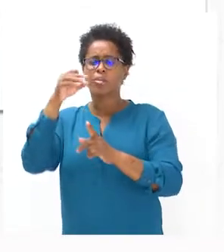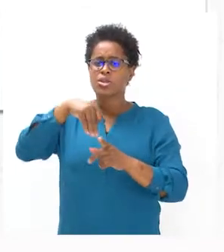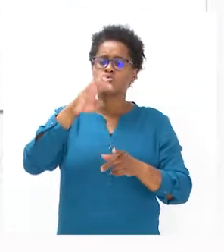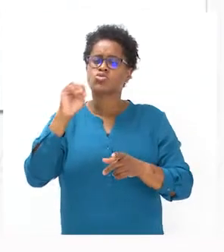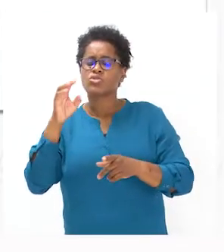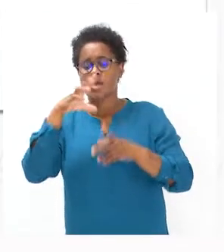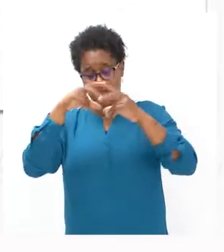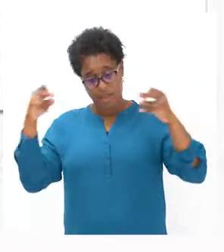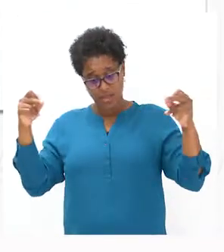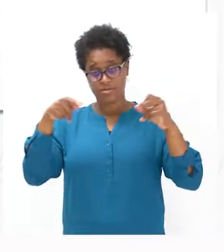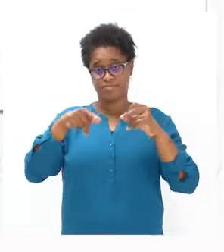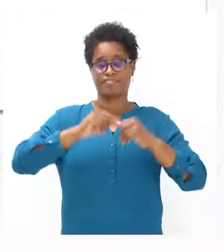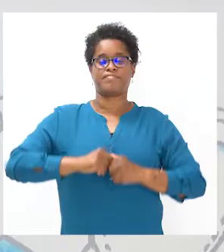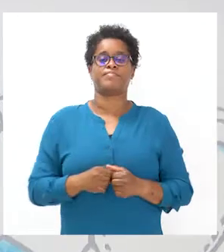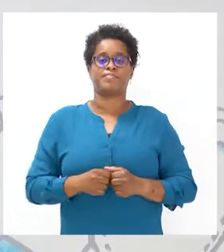frase.